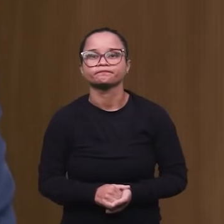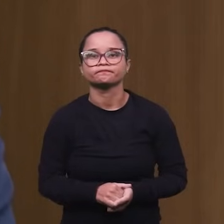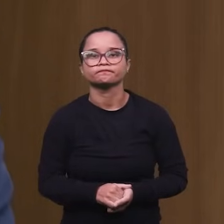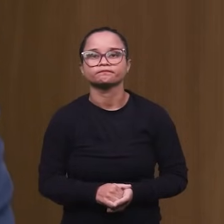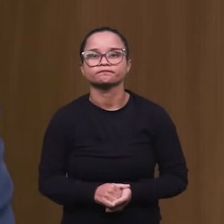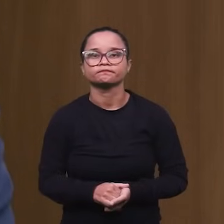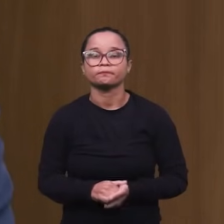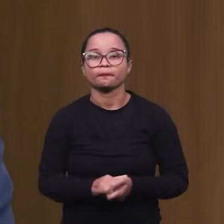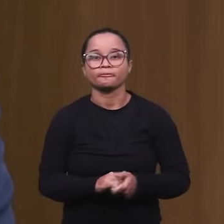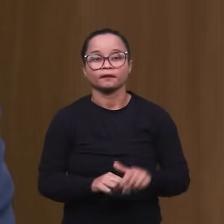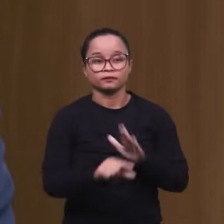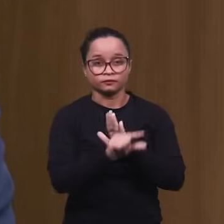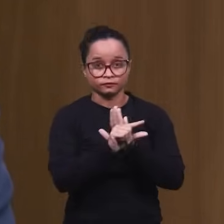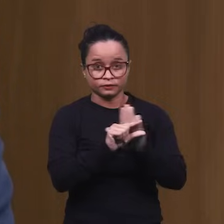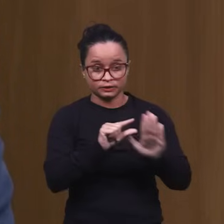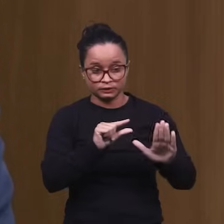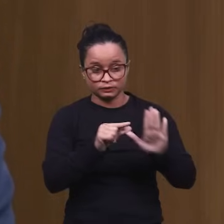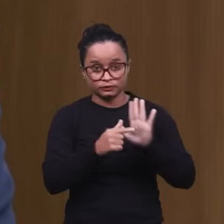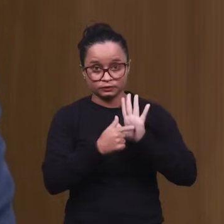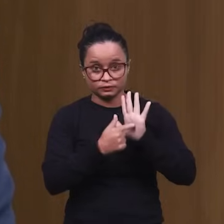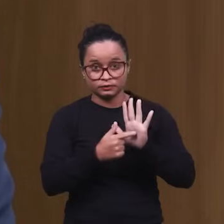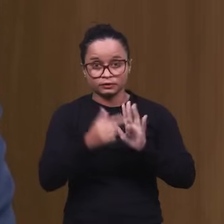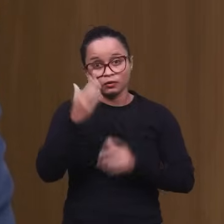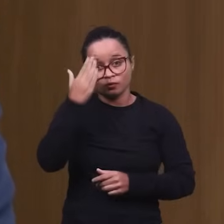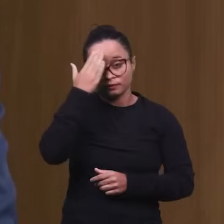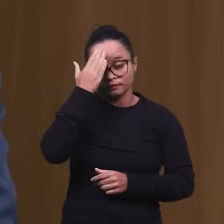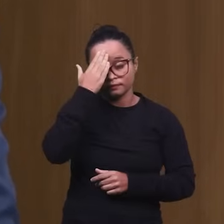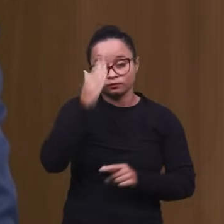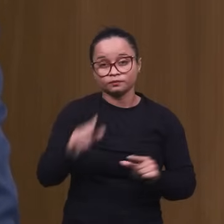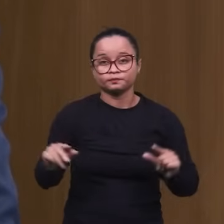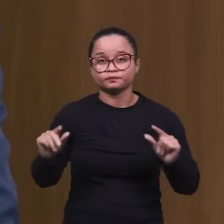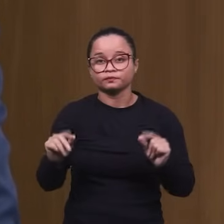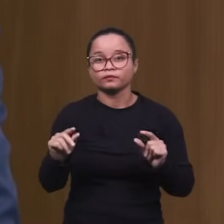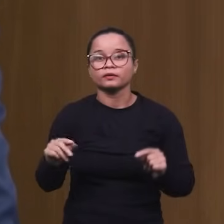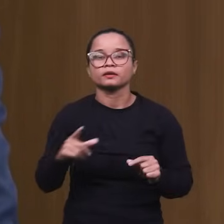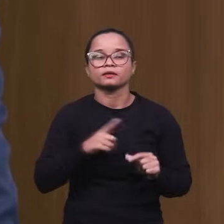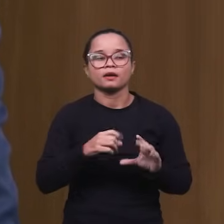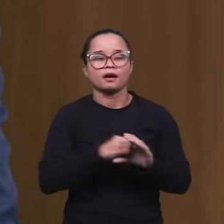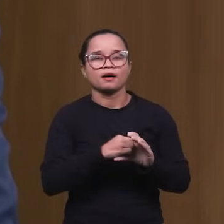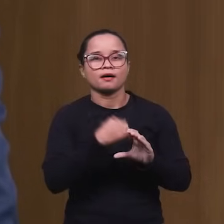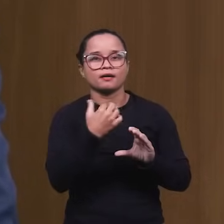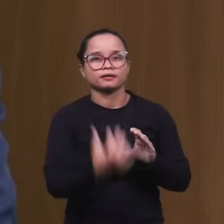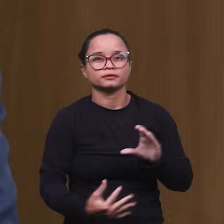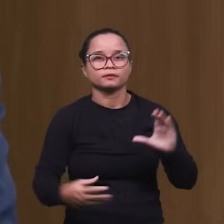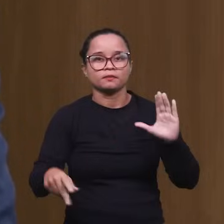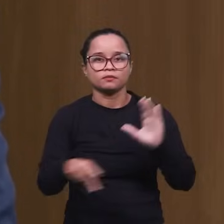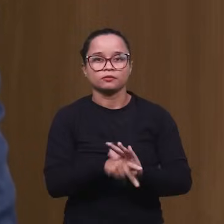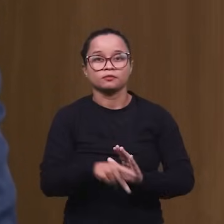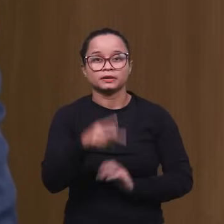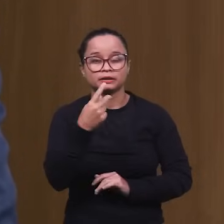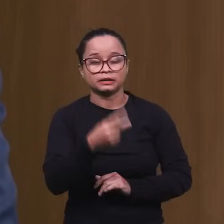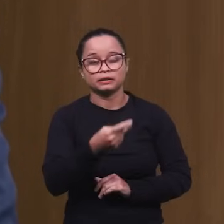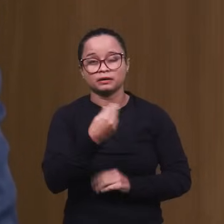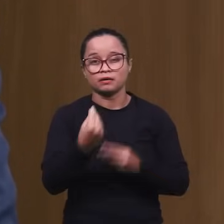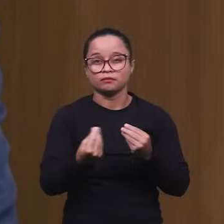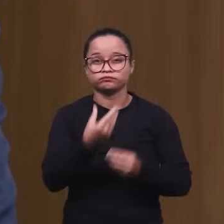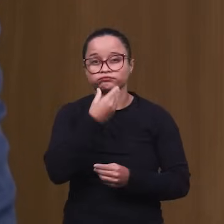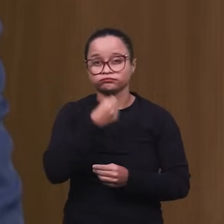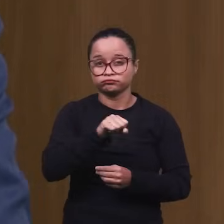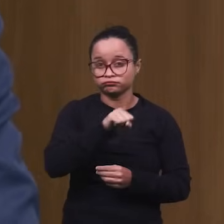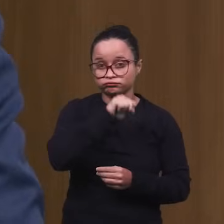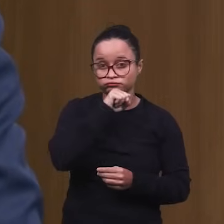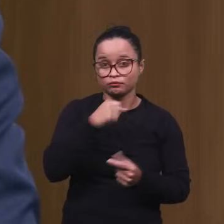esse versículo, eu entendo que define a característica dele como pai, porque